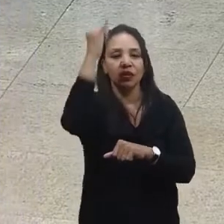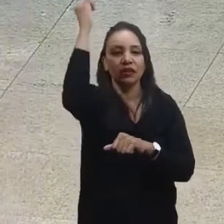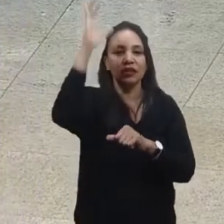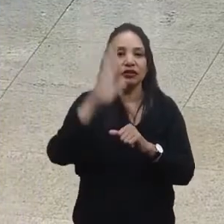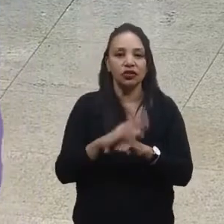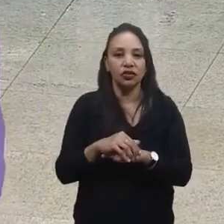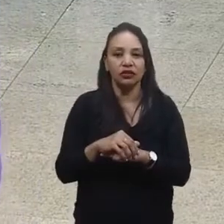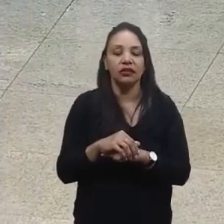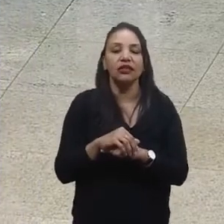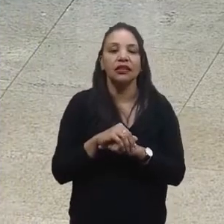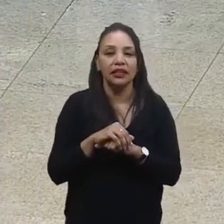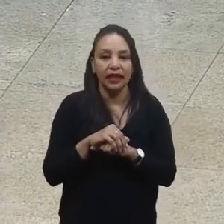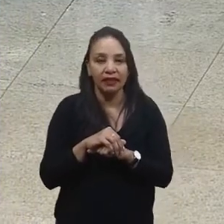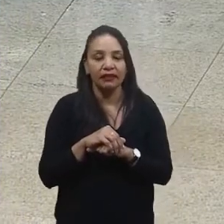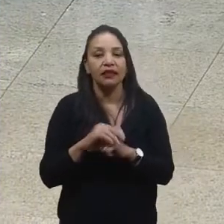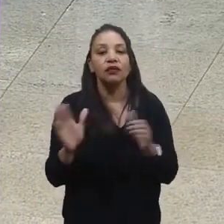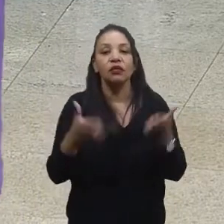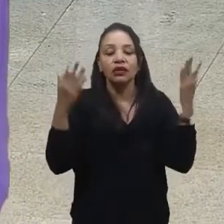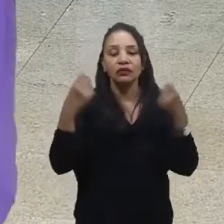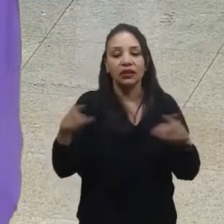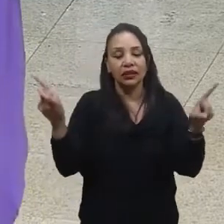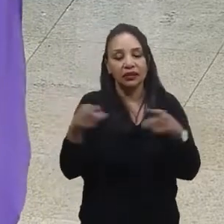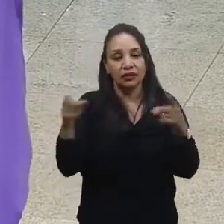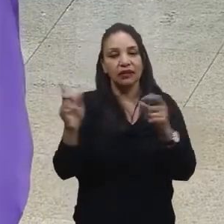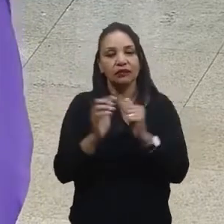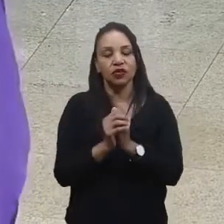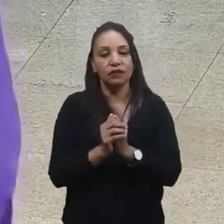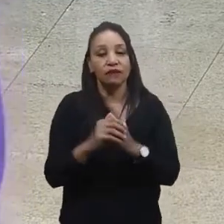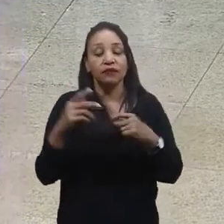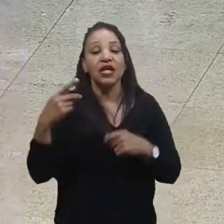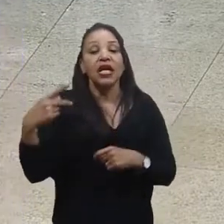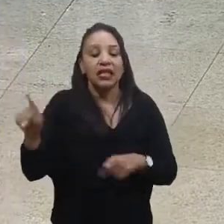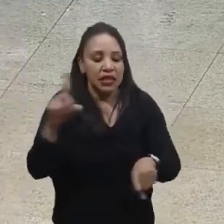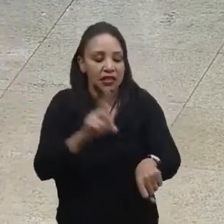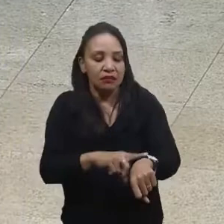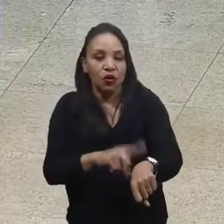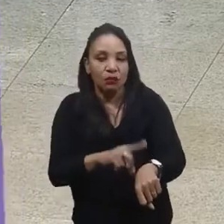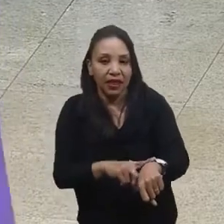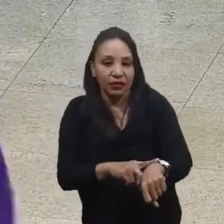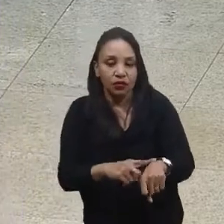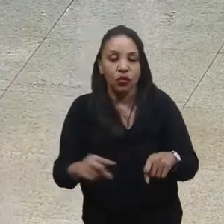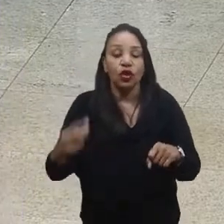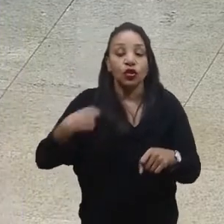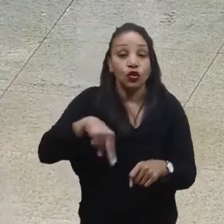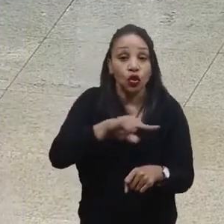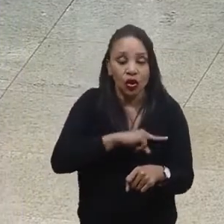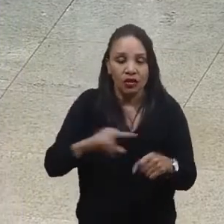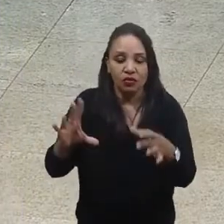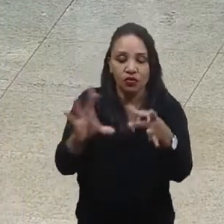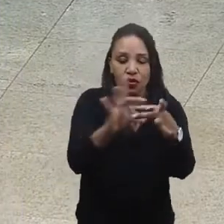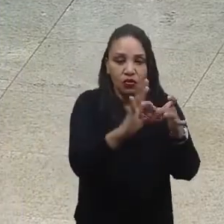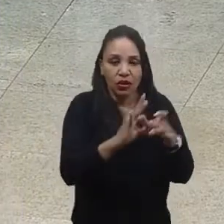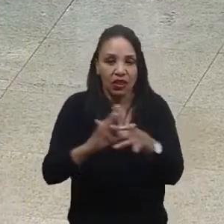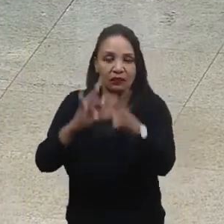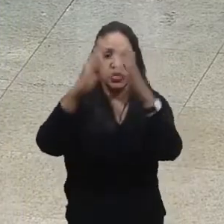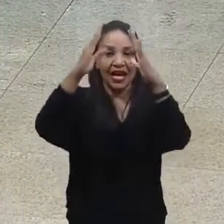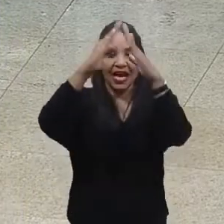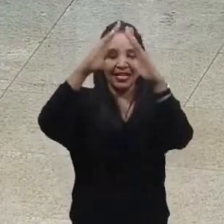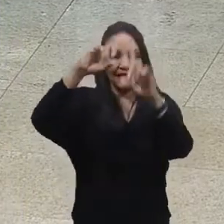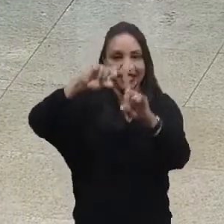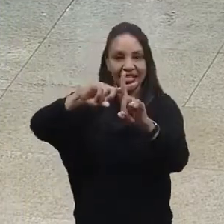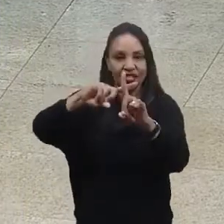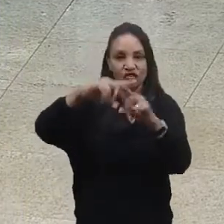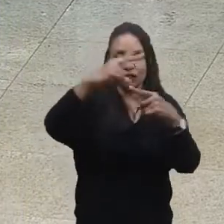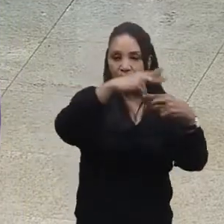santo santo que a gente canta com toda alegria e entusiasmo nesse momento nós nos unimos a igreja Triunfante nós a igreja Peregrina nos unimos a